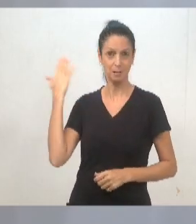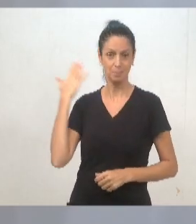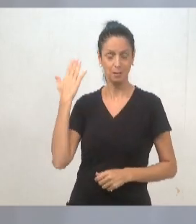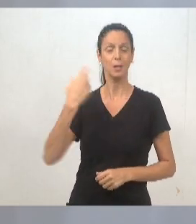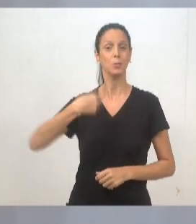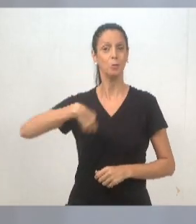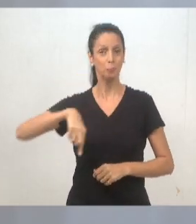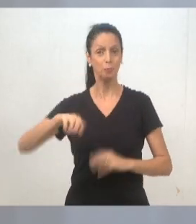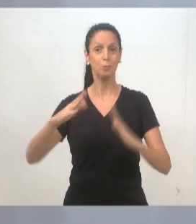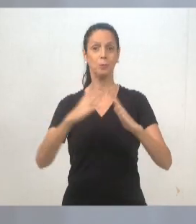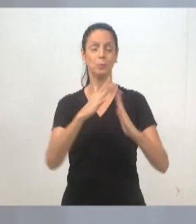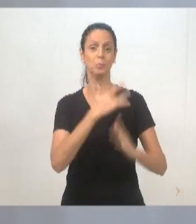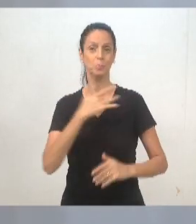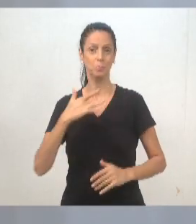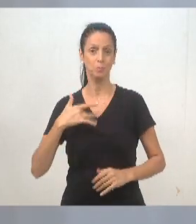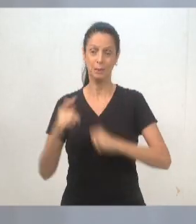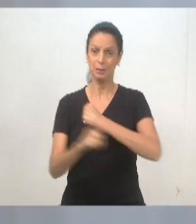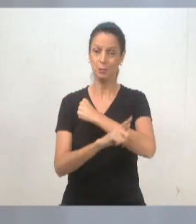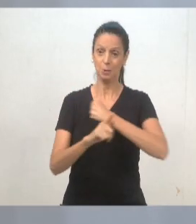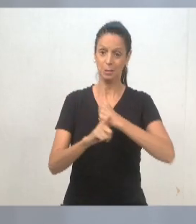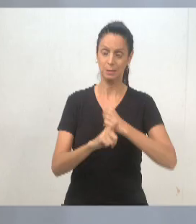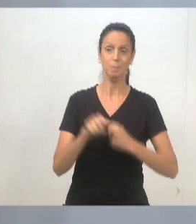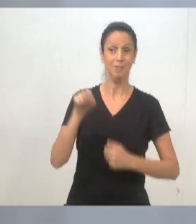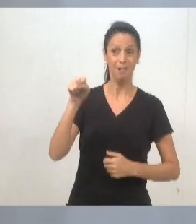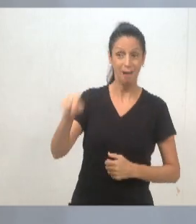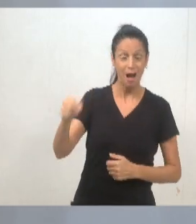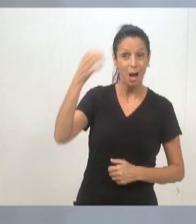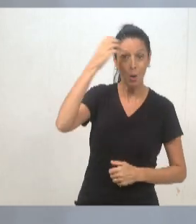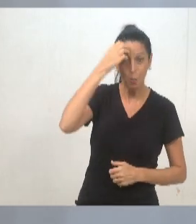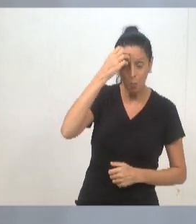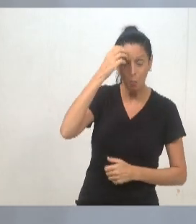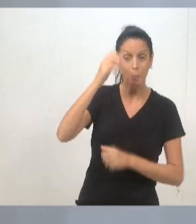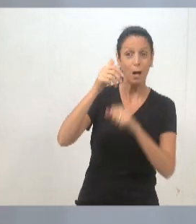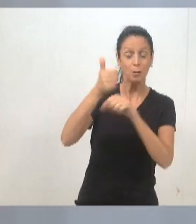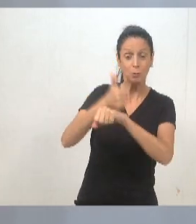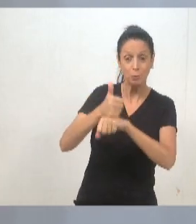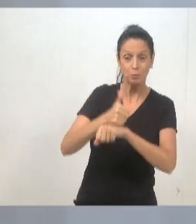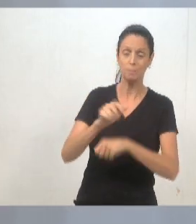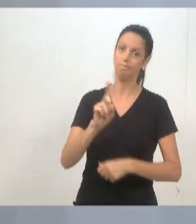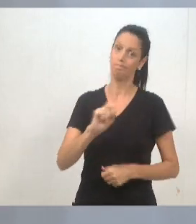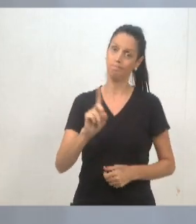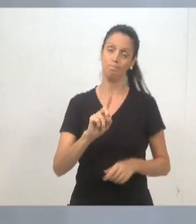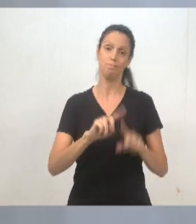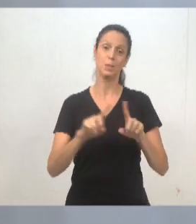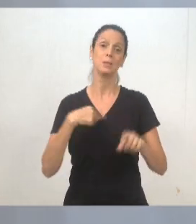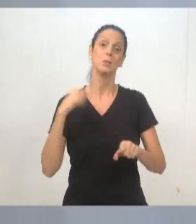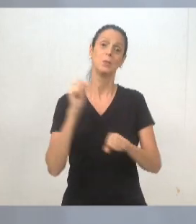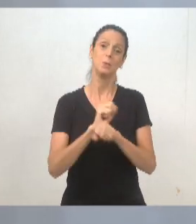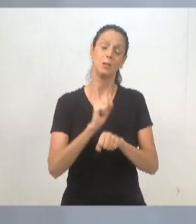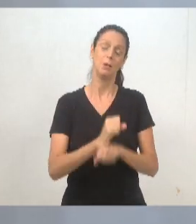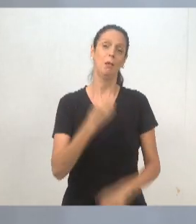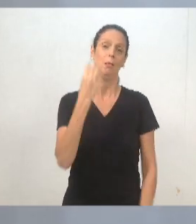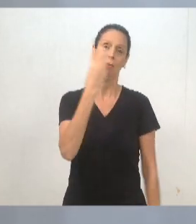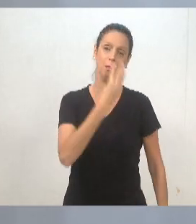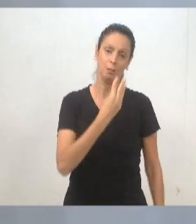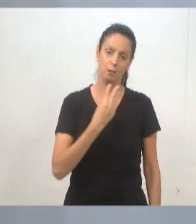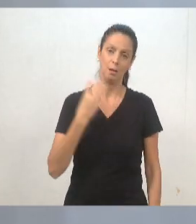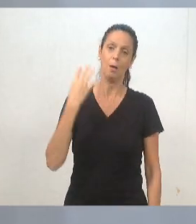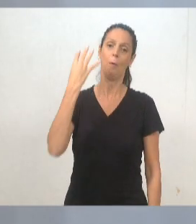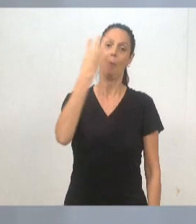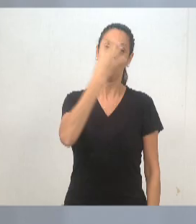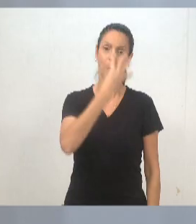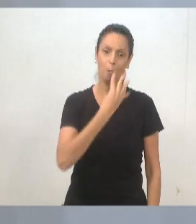Geraldo Garcia, e eu sei que não é culpa dos profissionais de saúde, mas eu esperei 3, 4 horas para poder ser atendido,